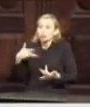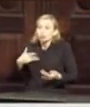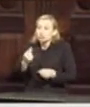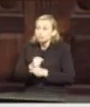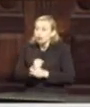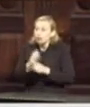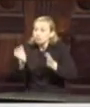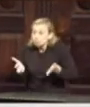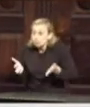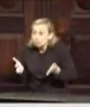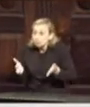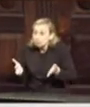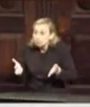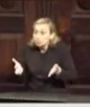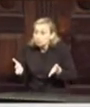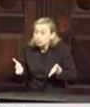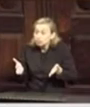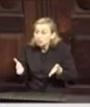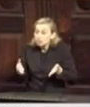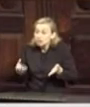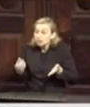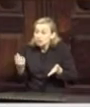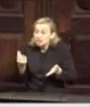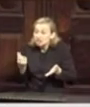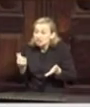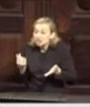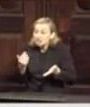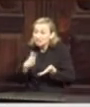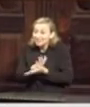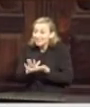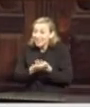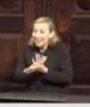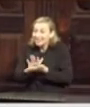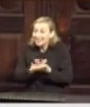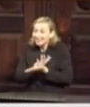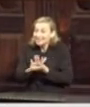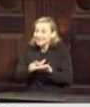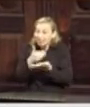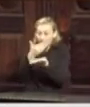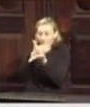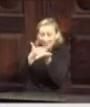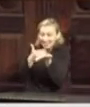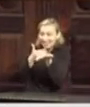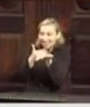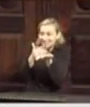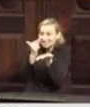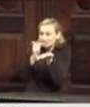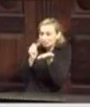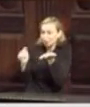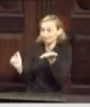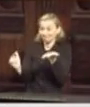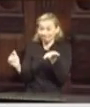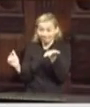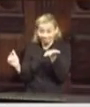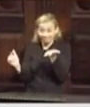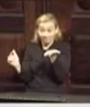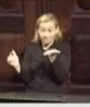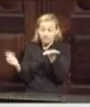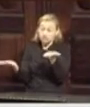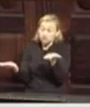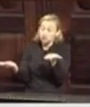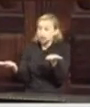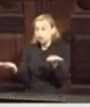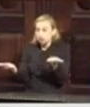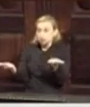ano, ainda não recebeu sequer metade do orçamento constitucionalmente definido. Então,